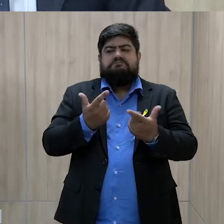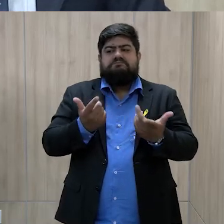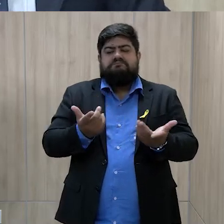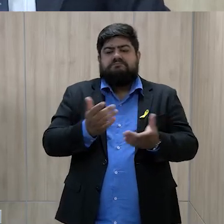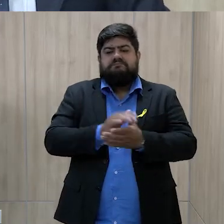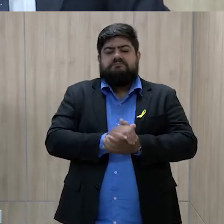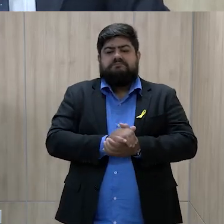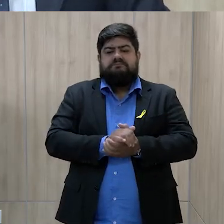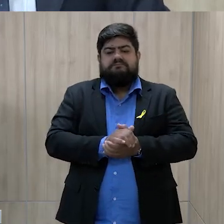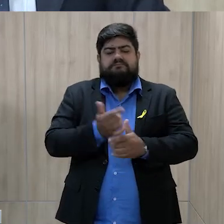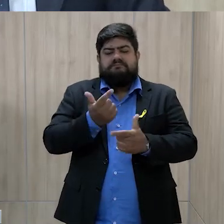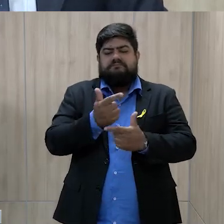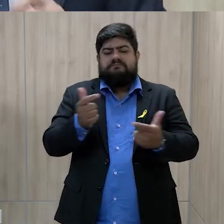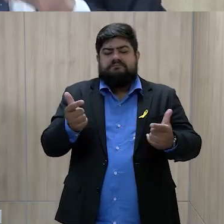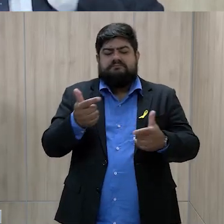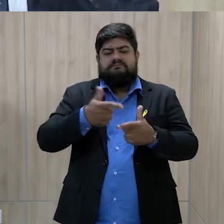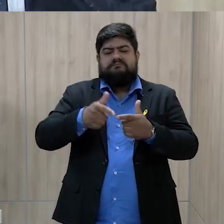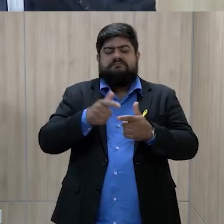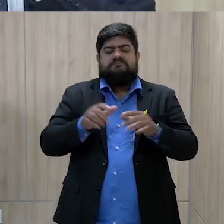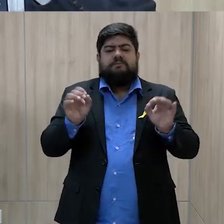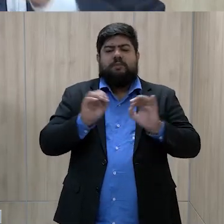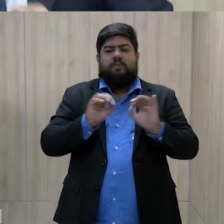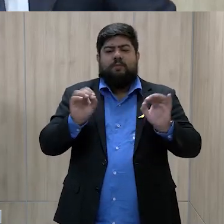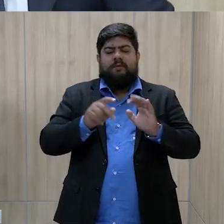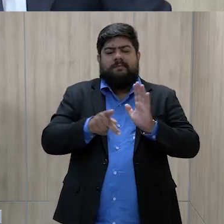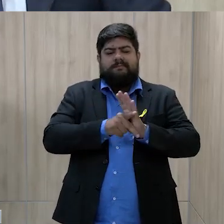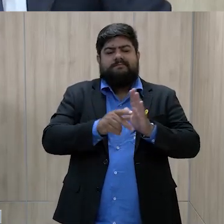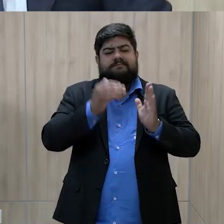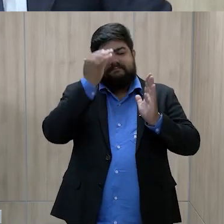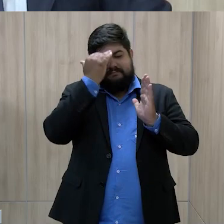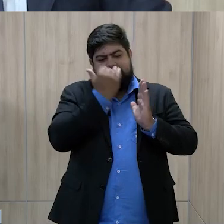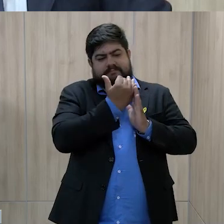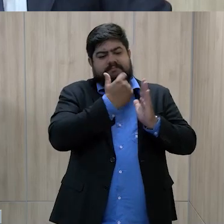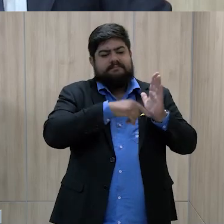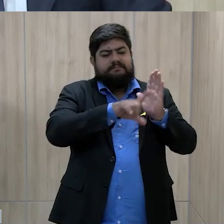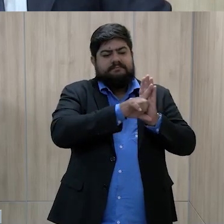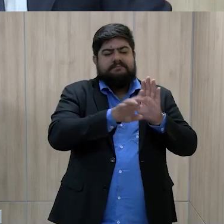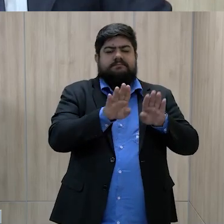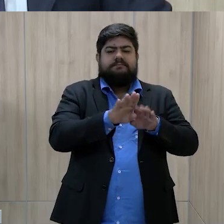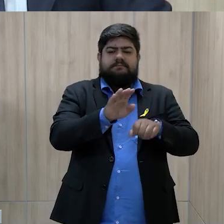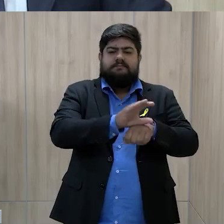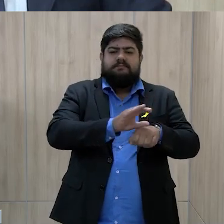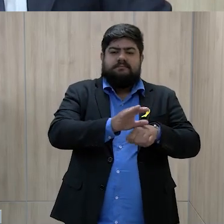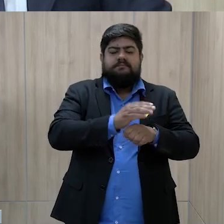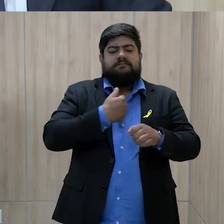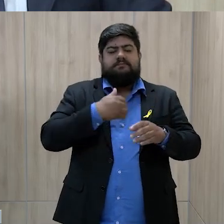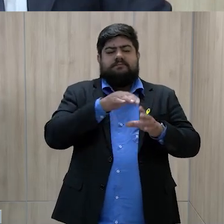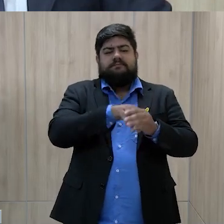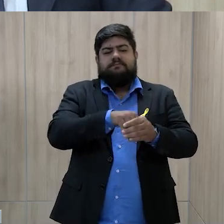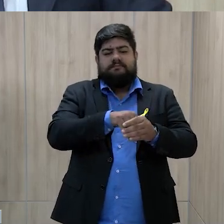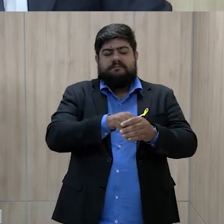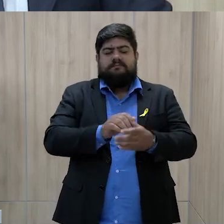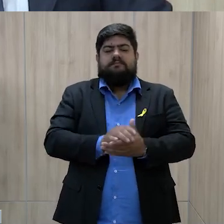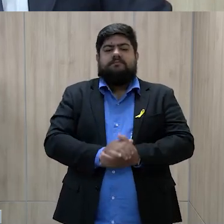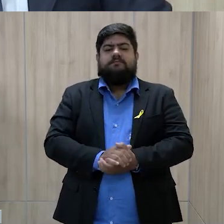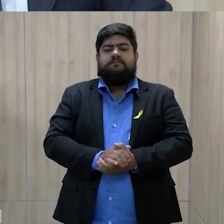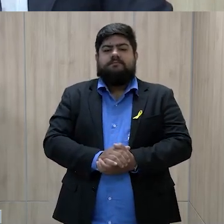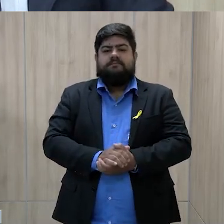pois não verifico nenhum óbice no tocante a legalidade e constitucionalidade